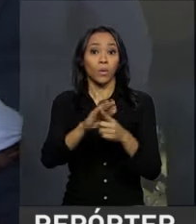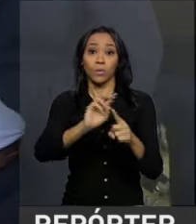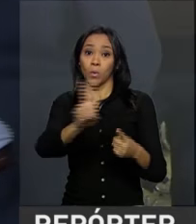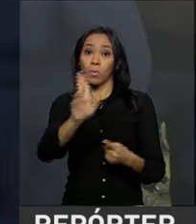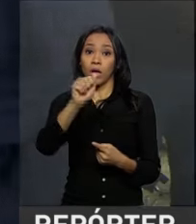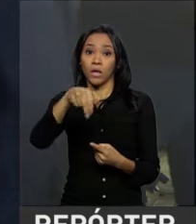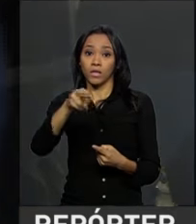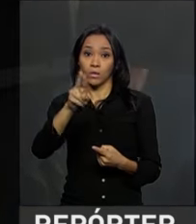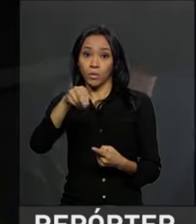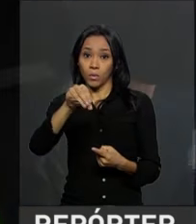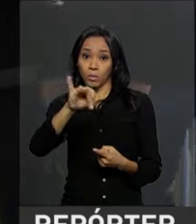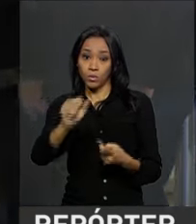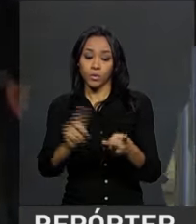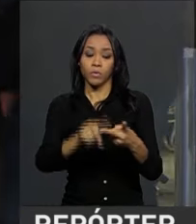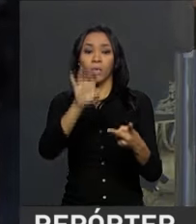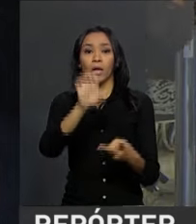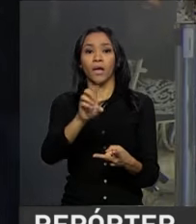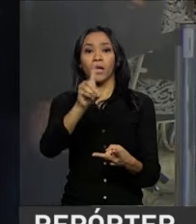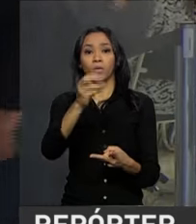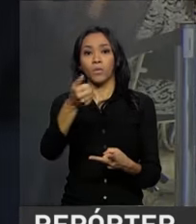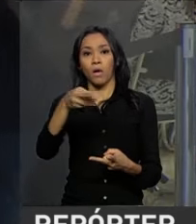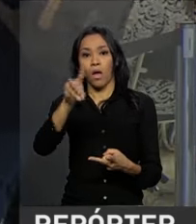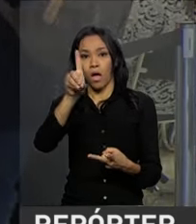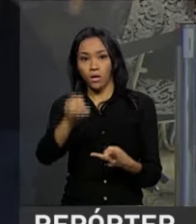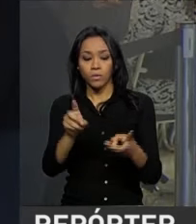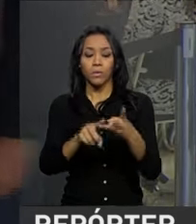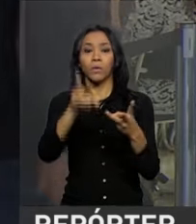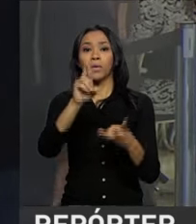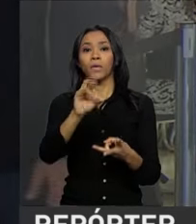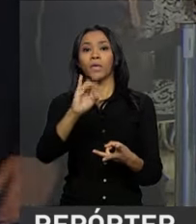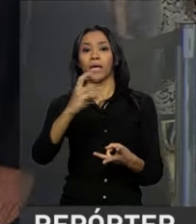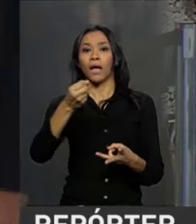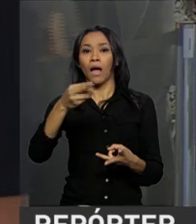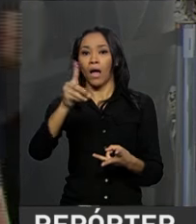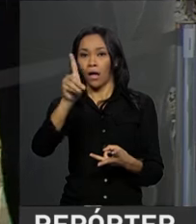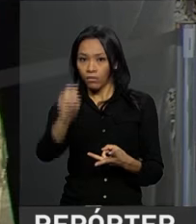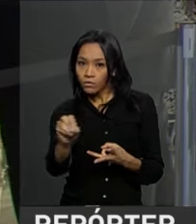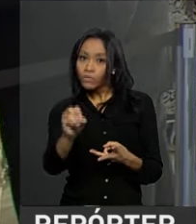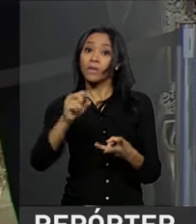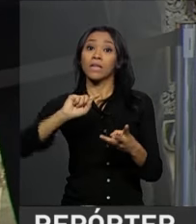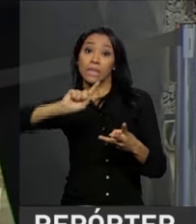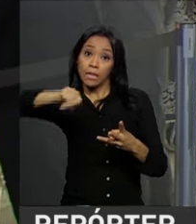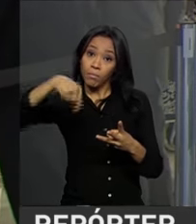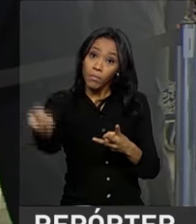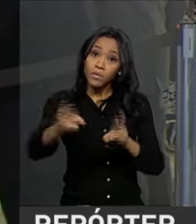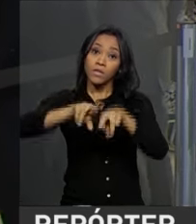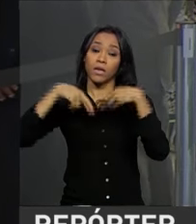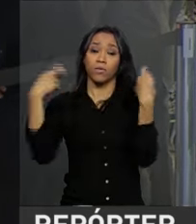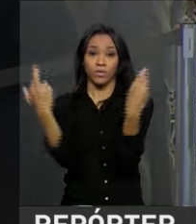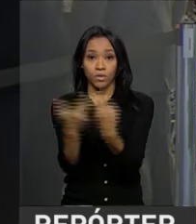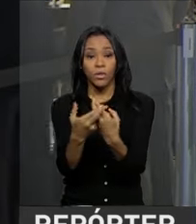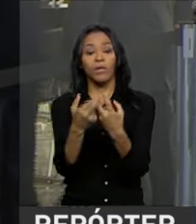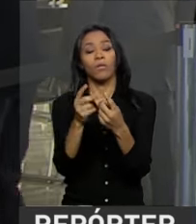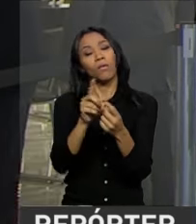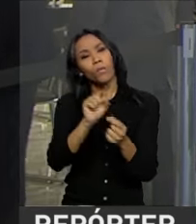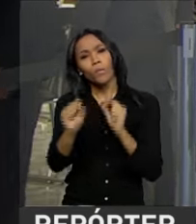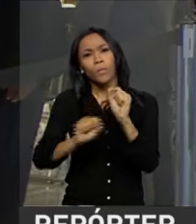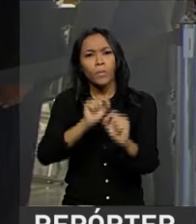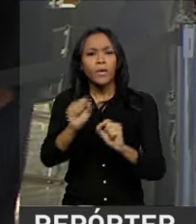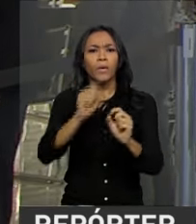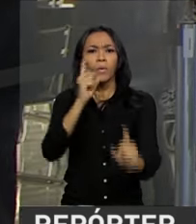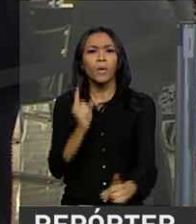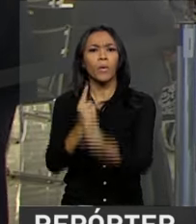Carlos Valadares, Eduardo Amorim e Ricardo Franco. Essa reunião vai ser seguida pelo encontro com